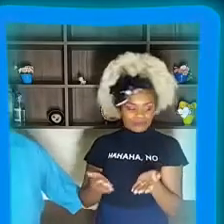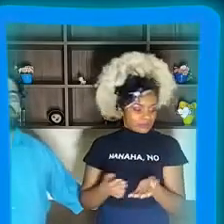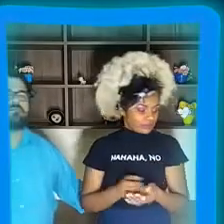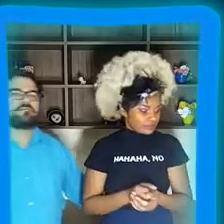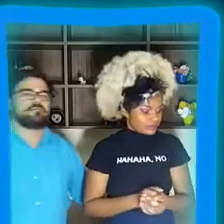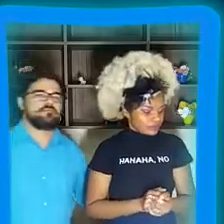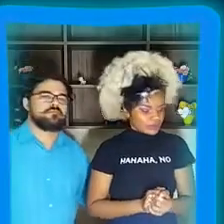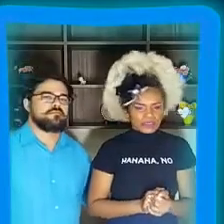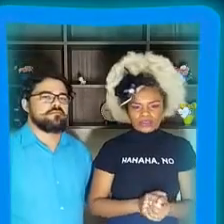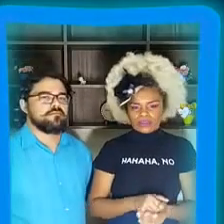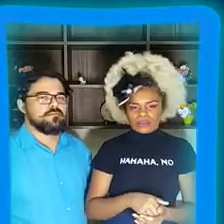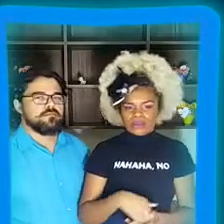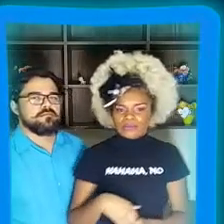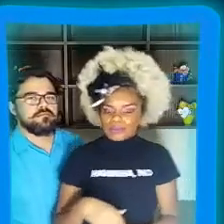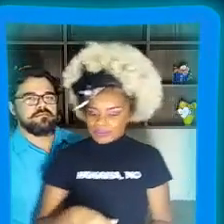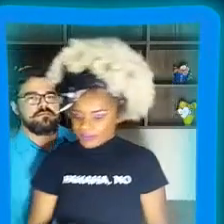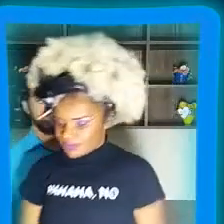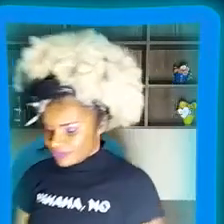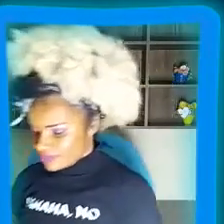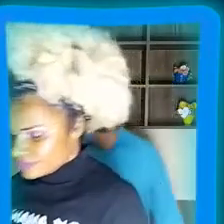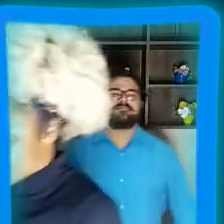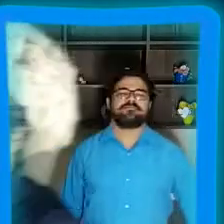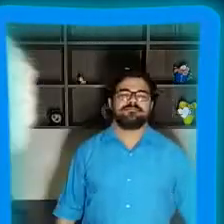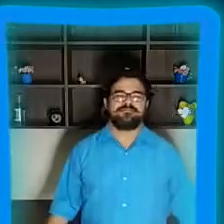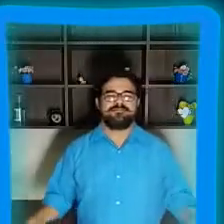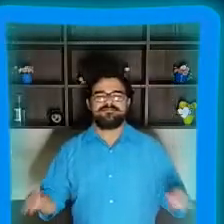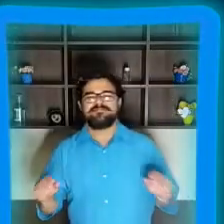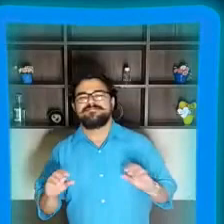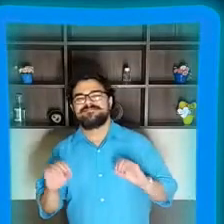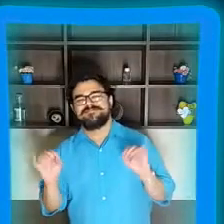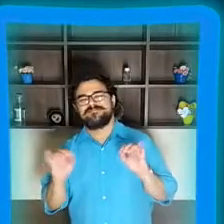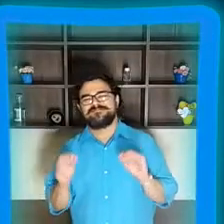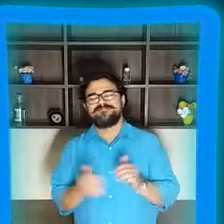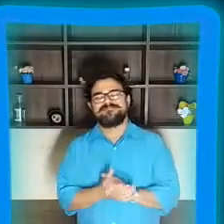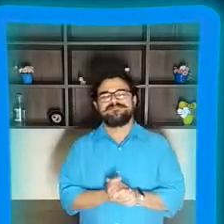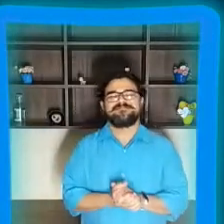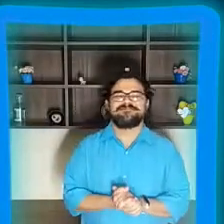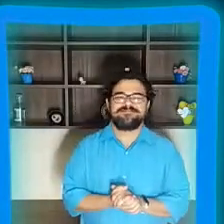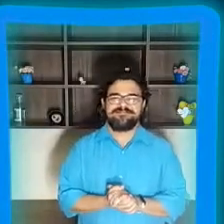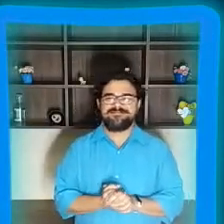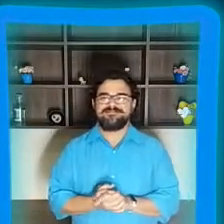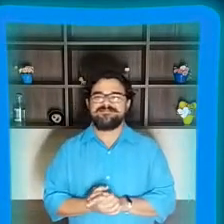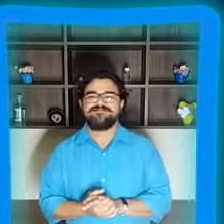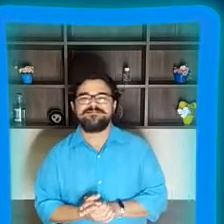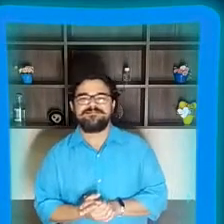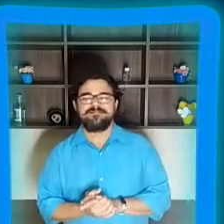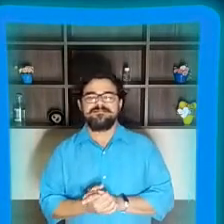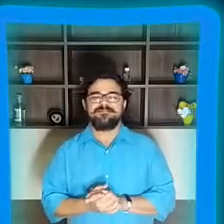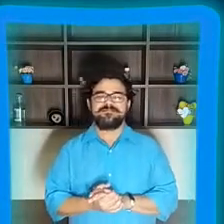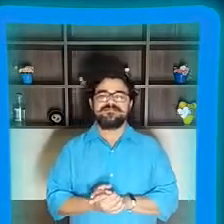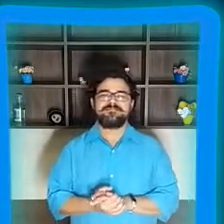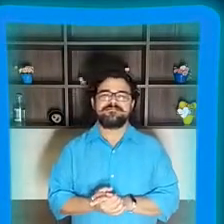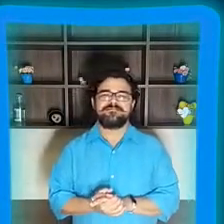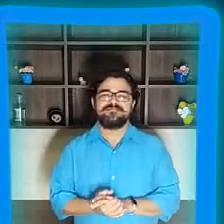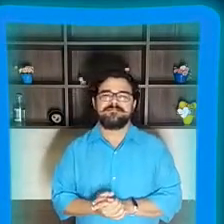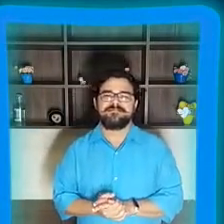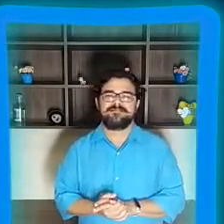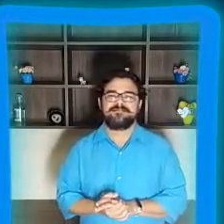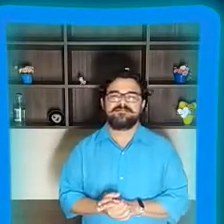Estúdio 2, vai embora pro Estúdio 2. A gente tá chegando atrasada aqui,